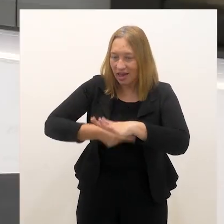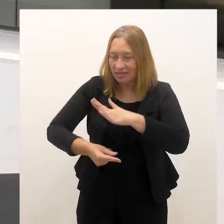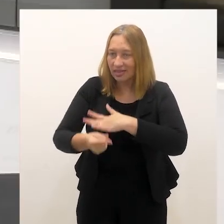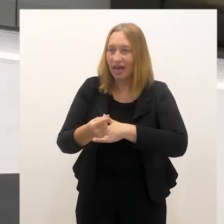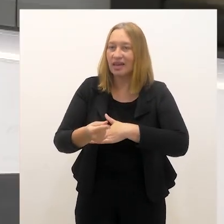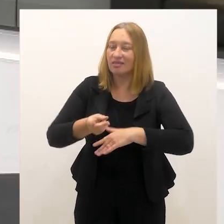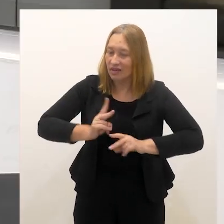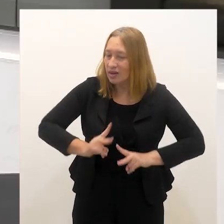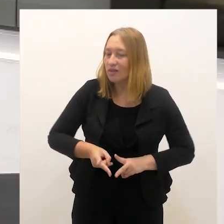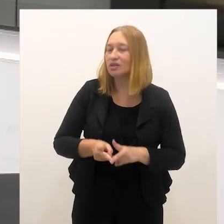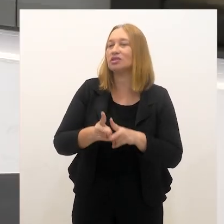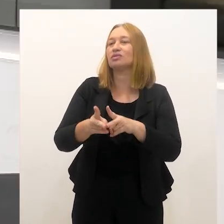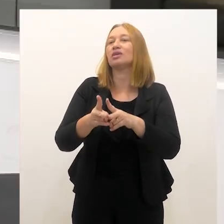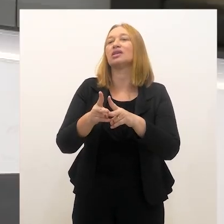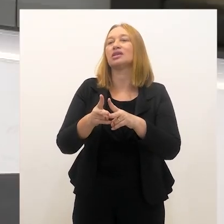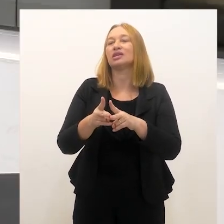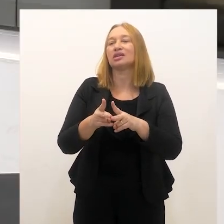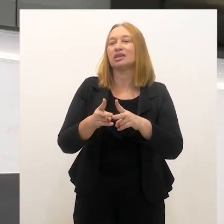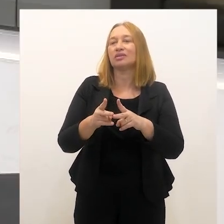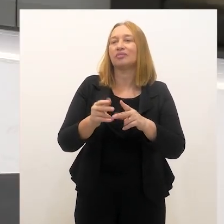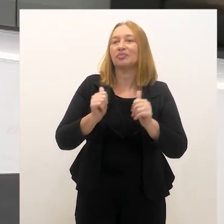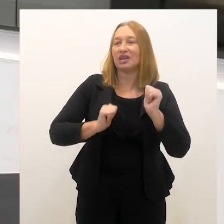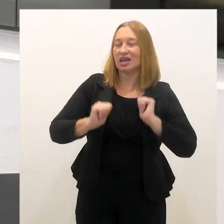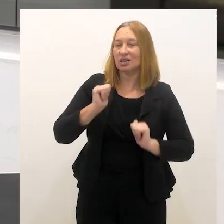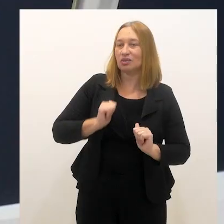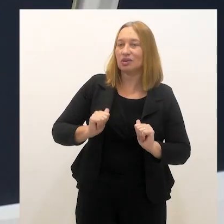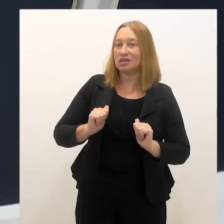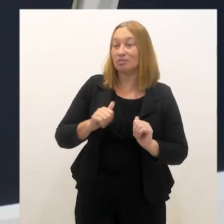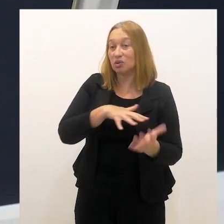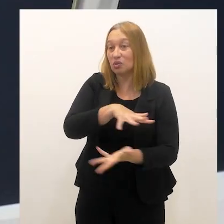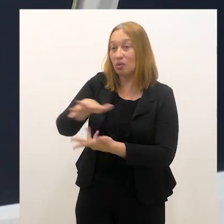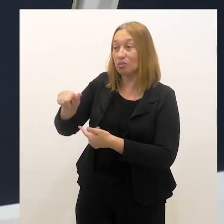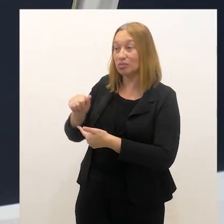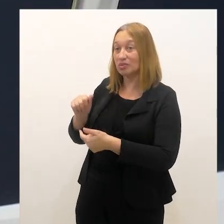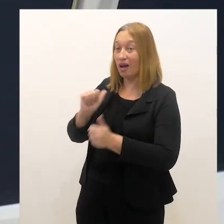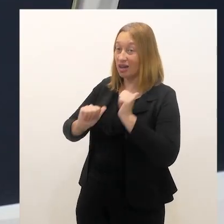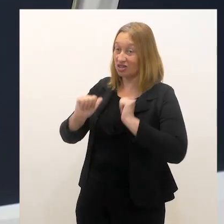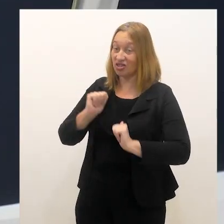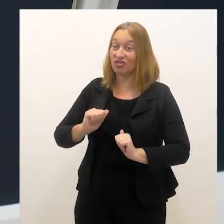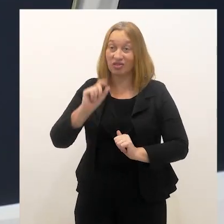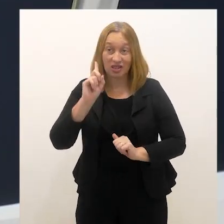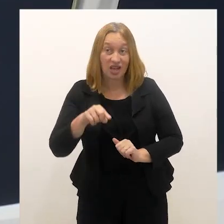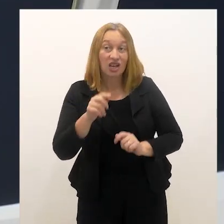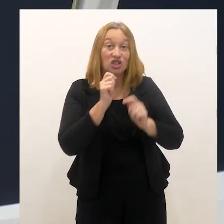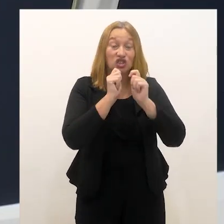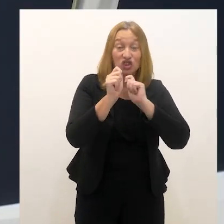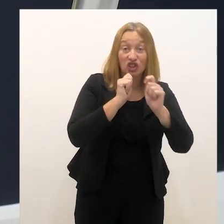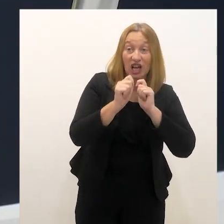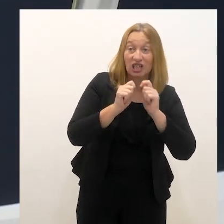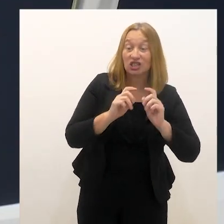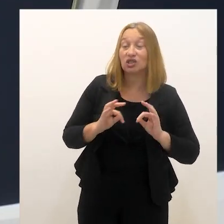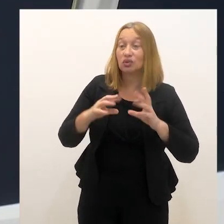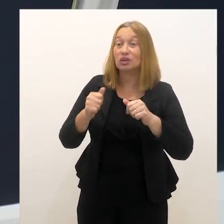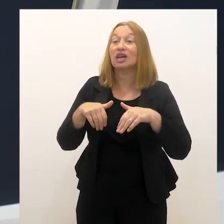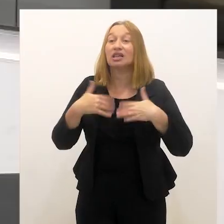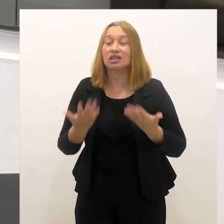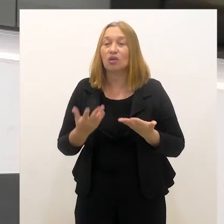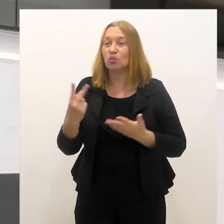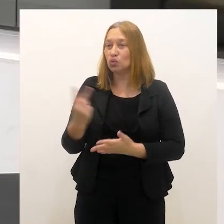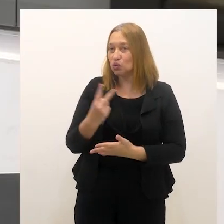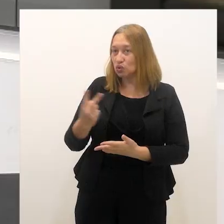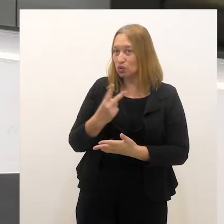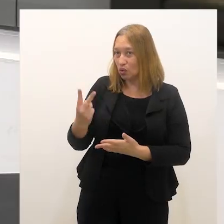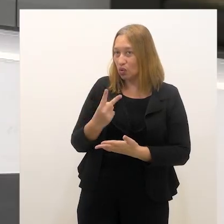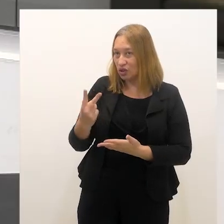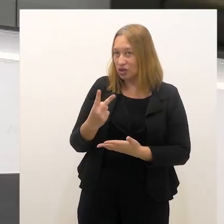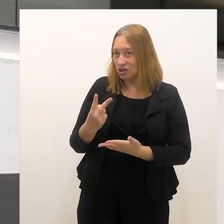enquanto dure, vão caminhando. Isso Ator, né? Tá sempre no meio artístico aí. Pois é. Jornalista, escritor. Ou seja, os dois